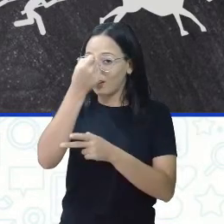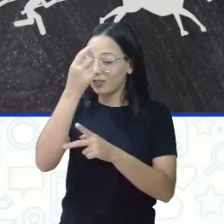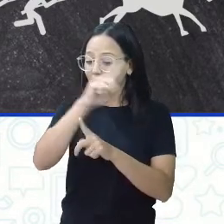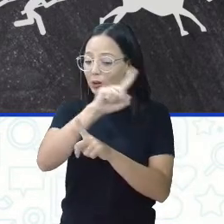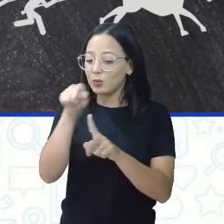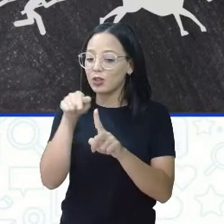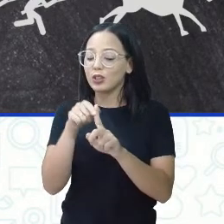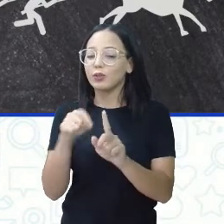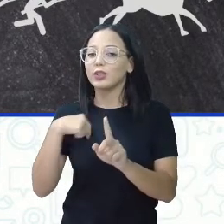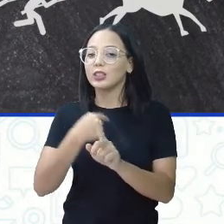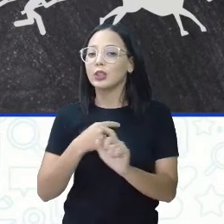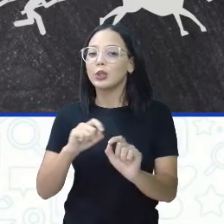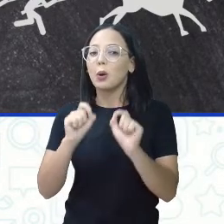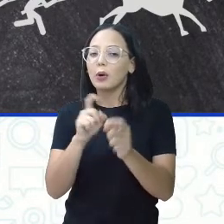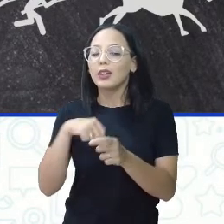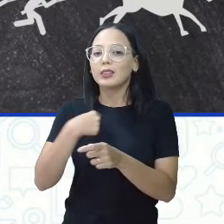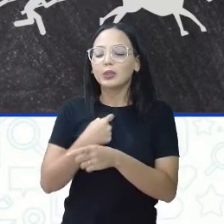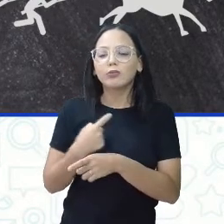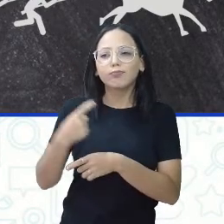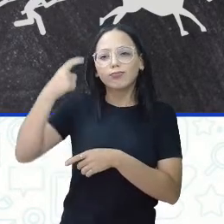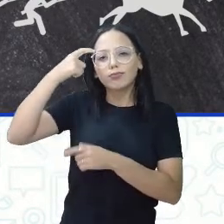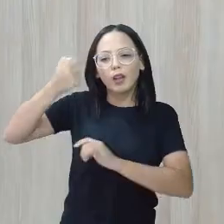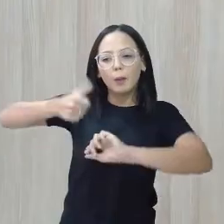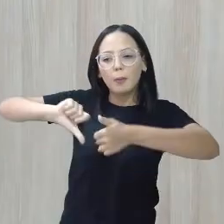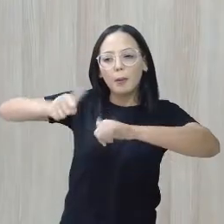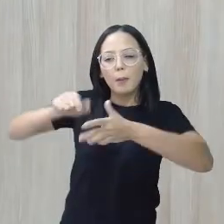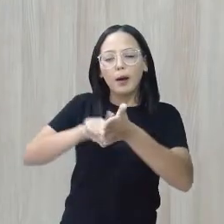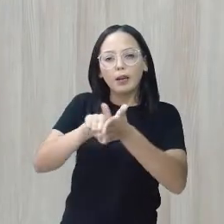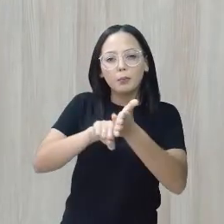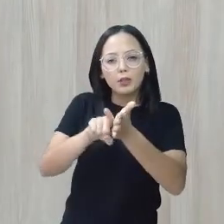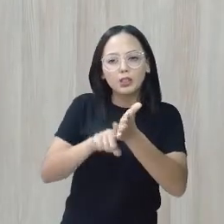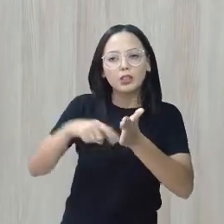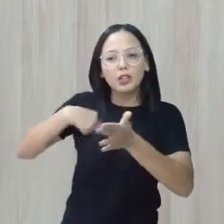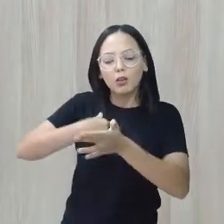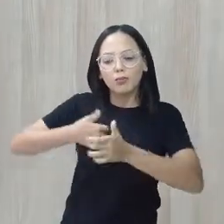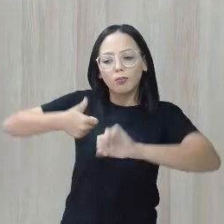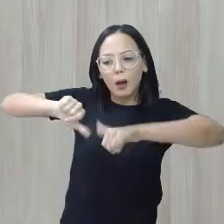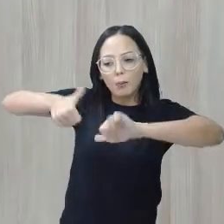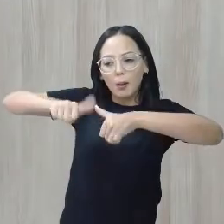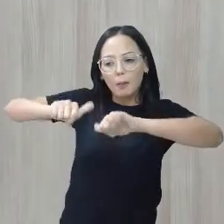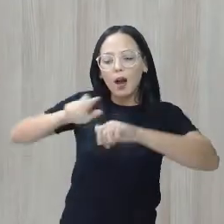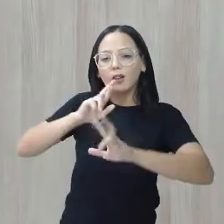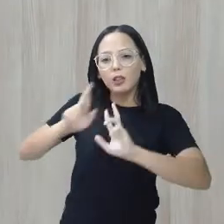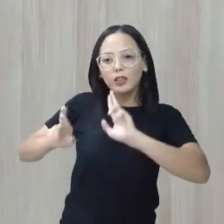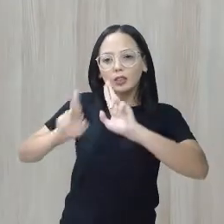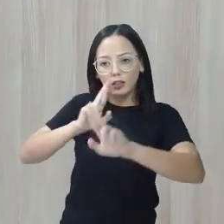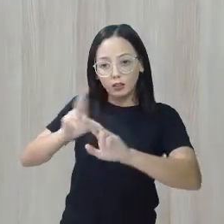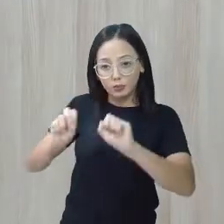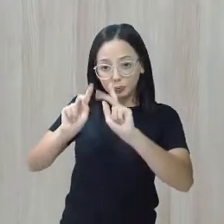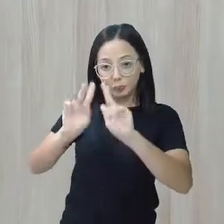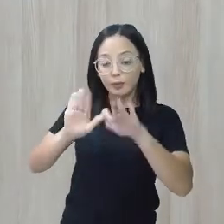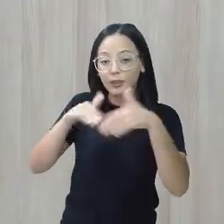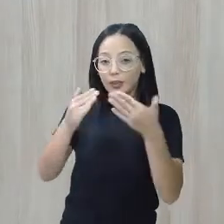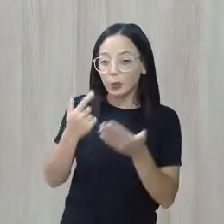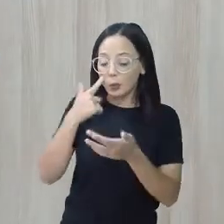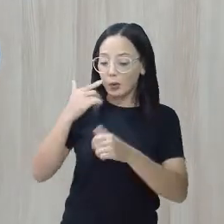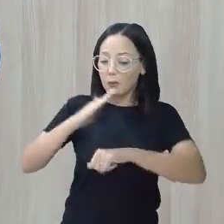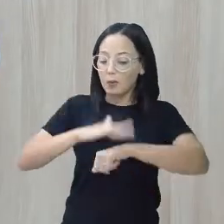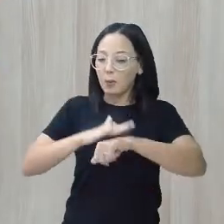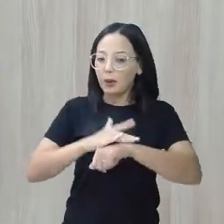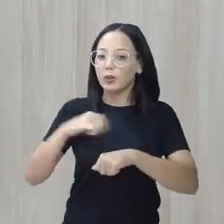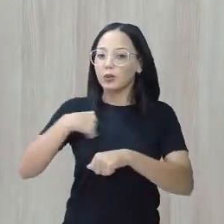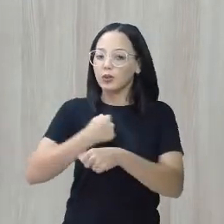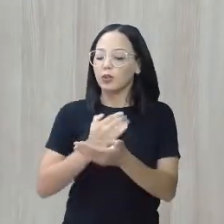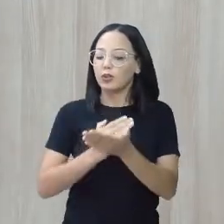gente é fazer uma simulação de pesquisa que a gente comece a analisar resultados. Vê? A partir desse momento, a gente